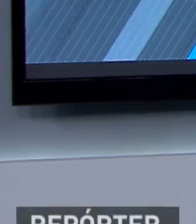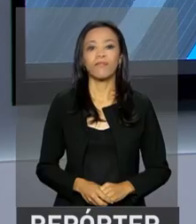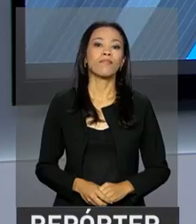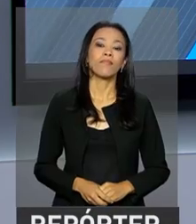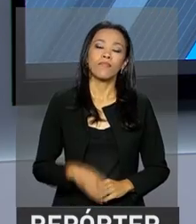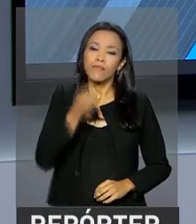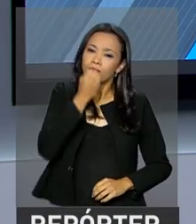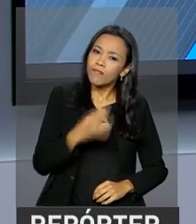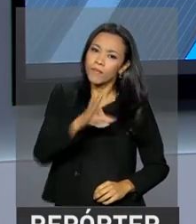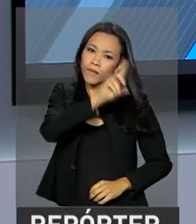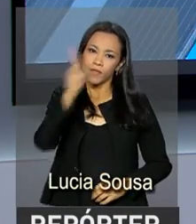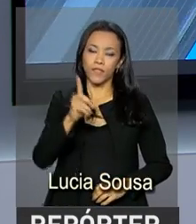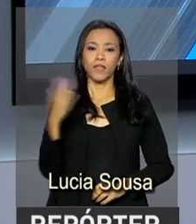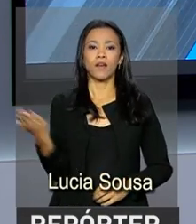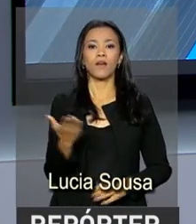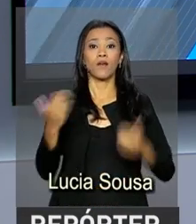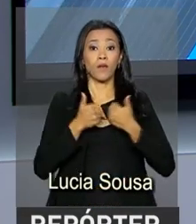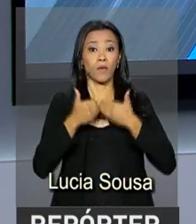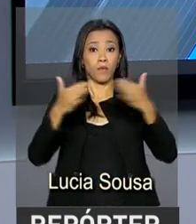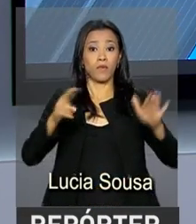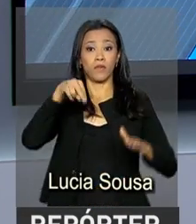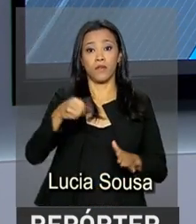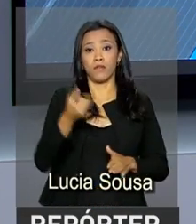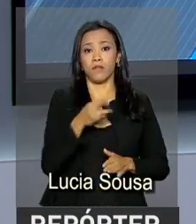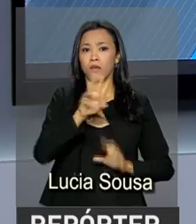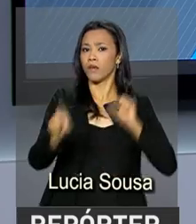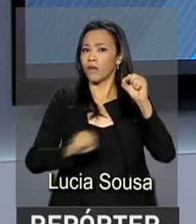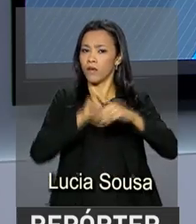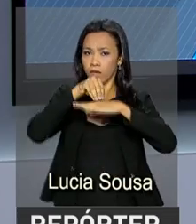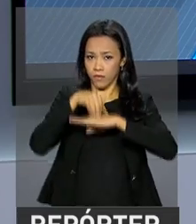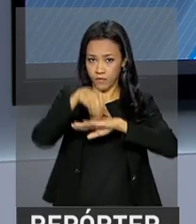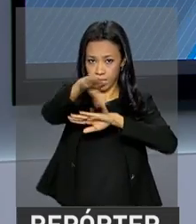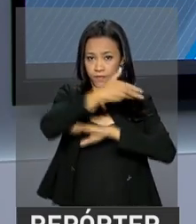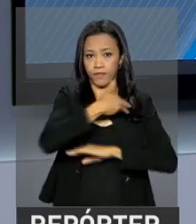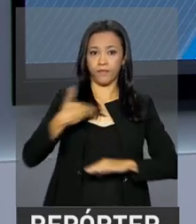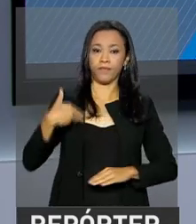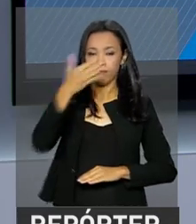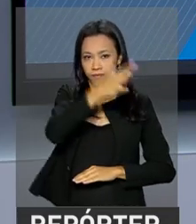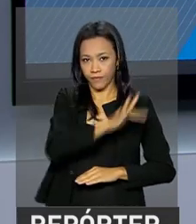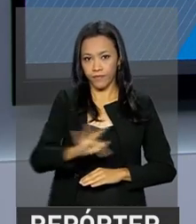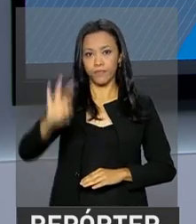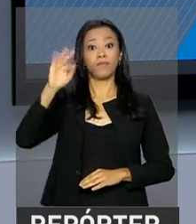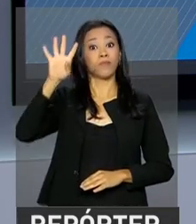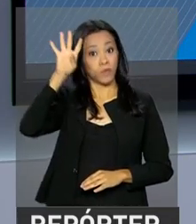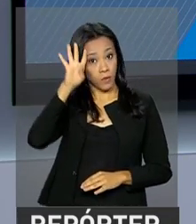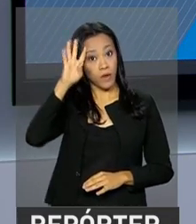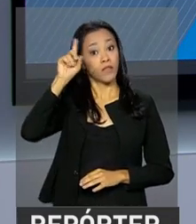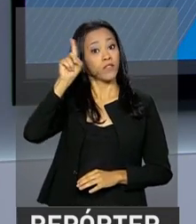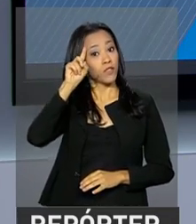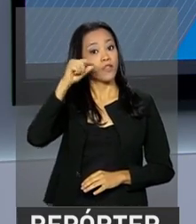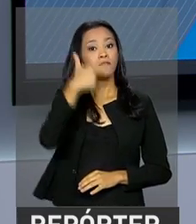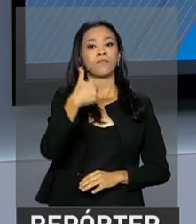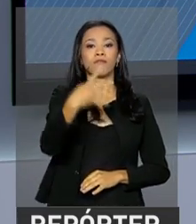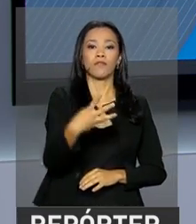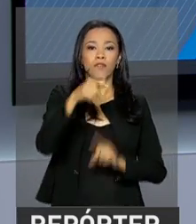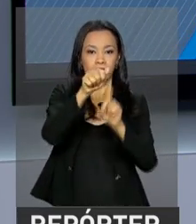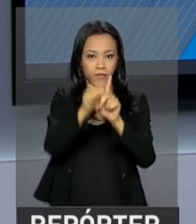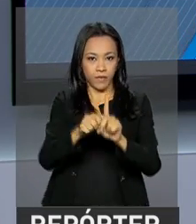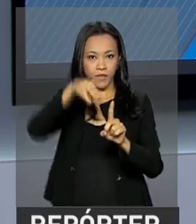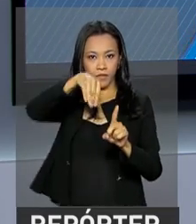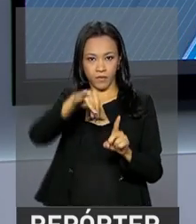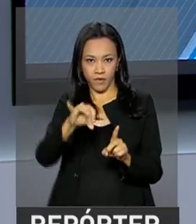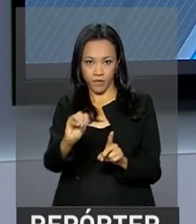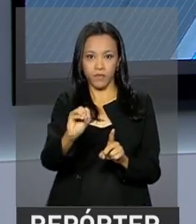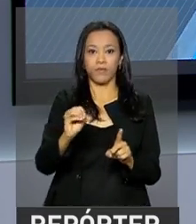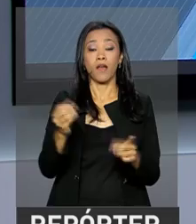Olá bom dia começa agora o repórter NBR com as notícias do Governo Federal desta quarta-feira 24 de Maio